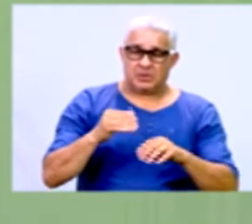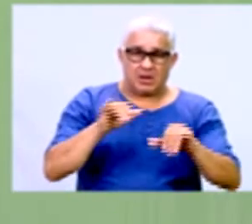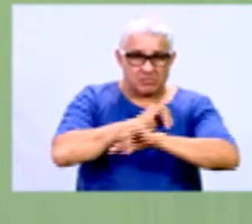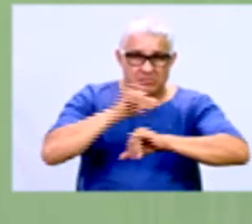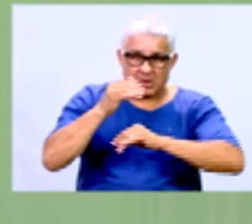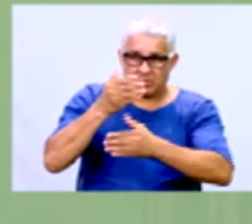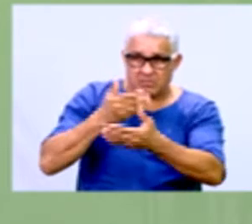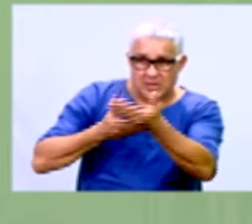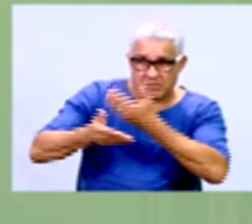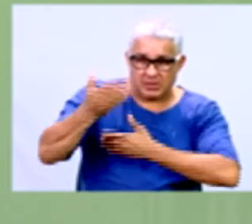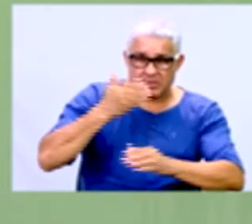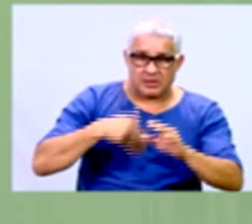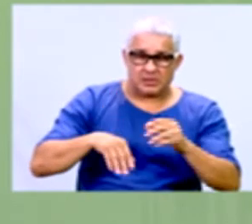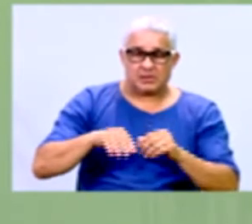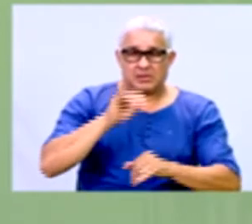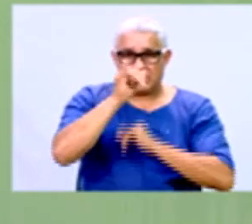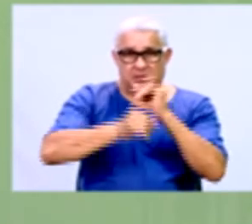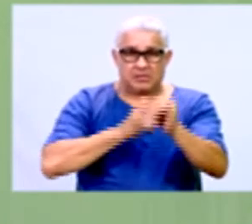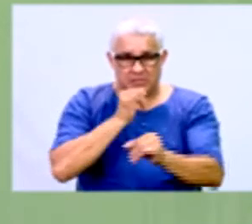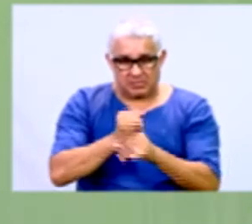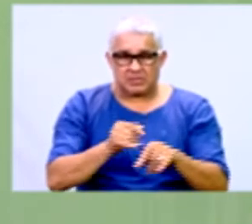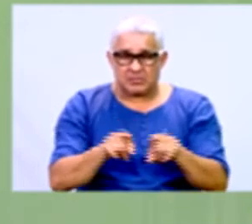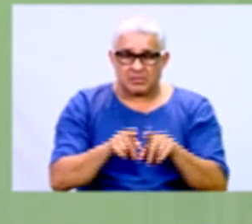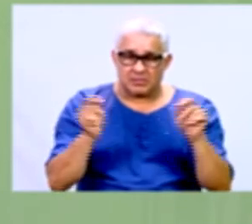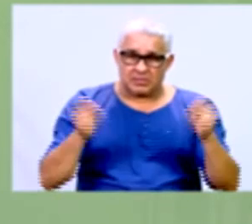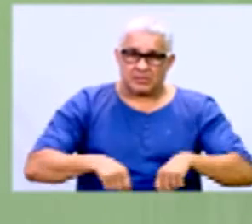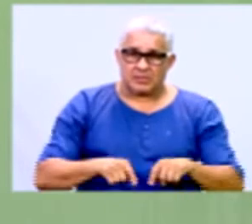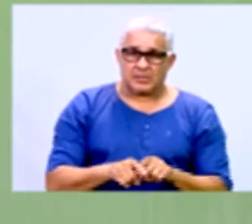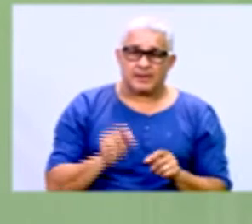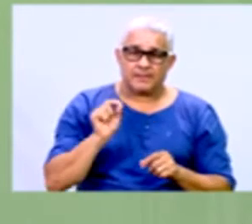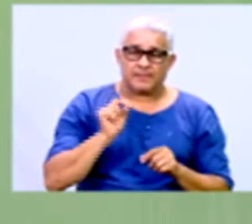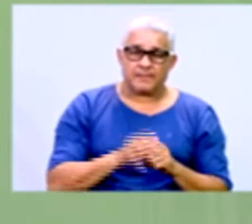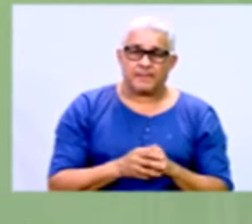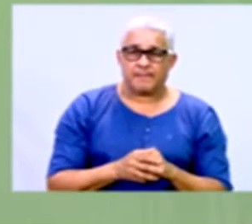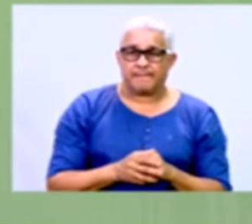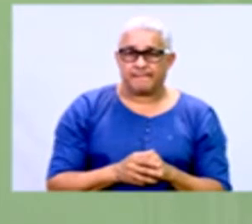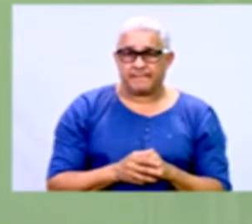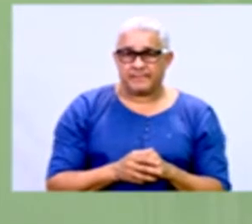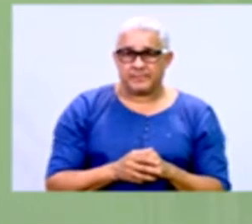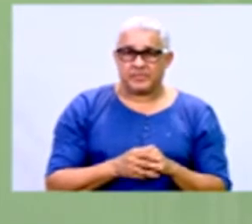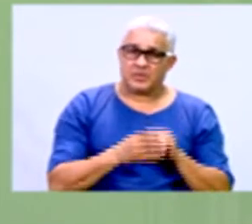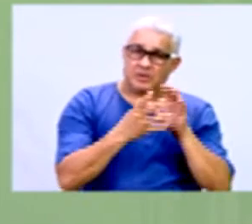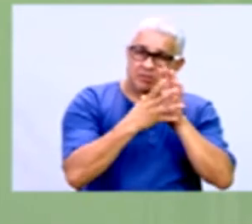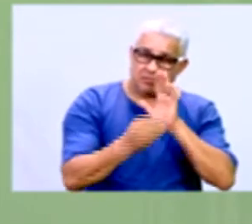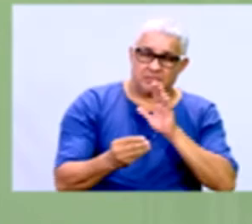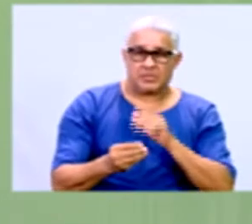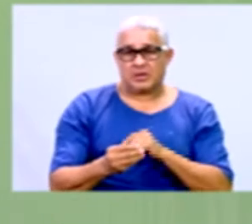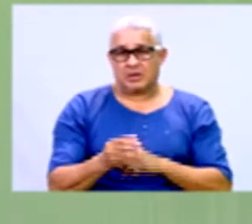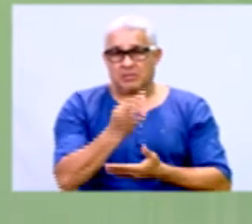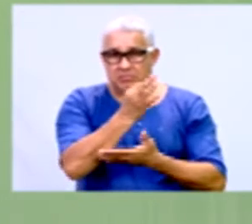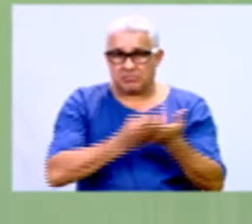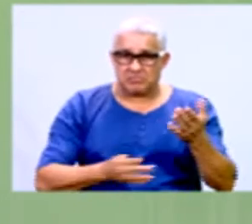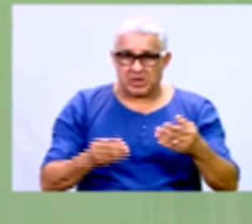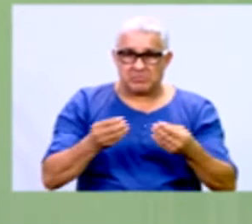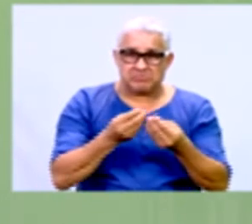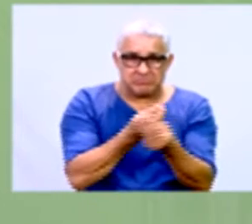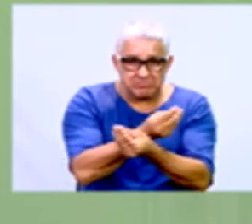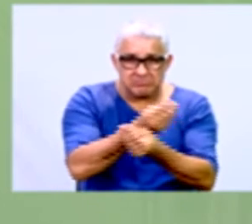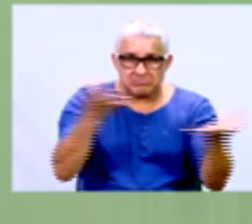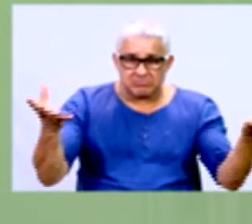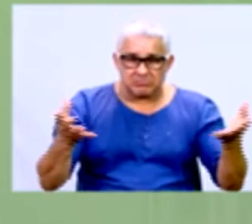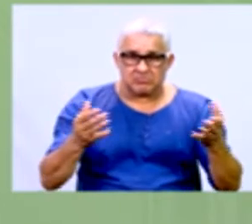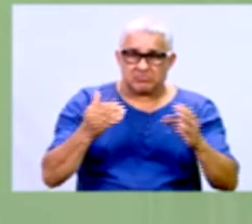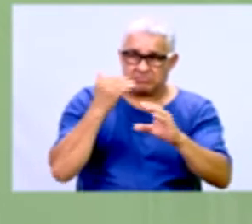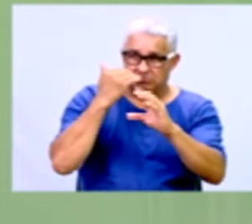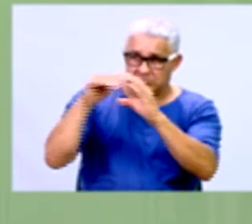informações via web services, né? Então, web services nada mais é do que formatos de textos disponíveis para a gente fazer